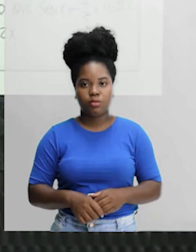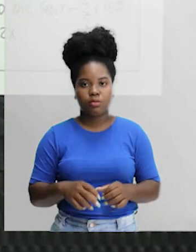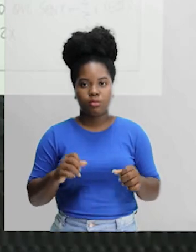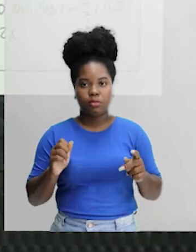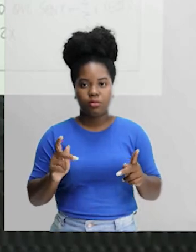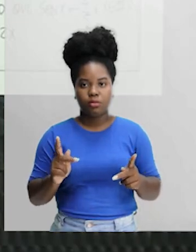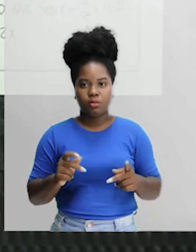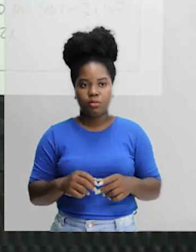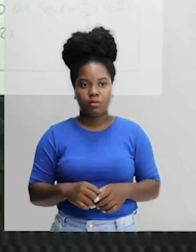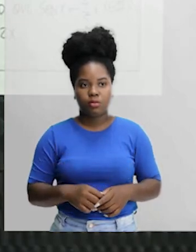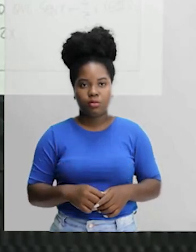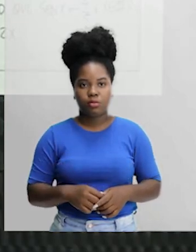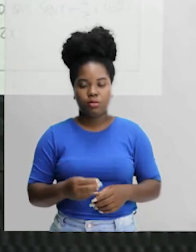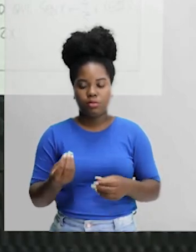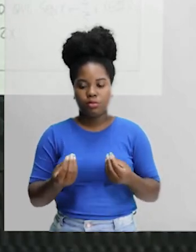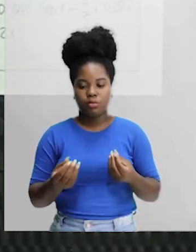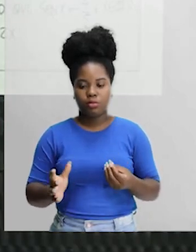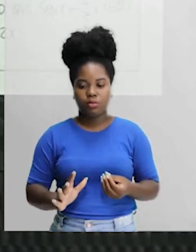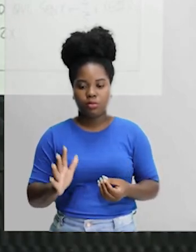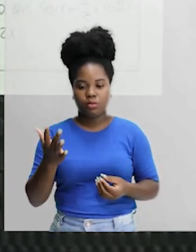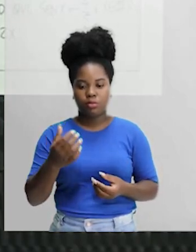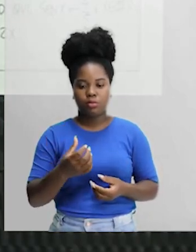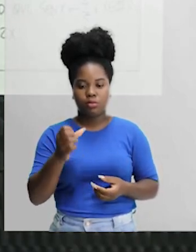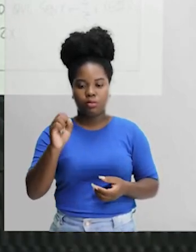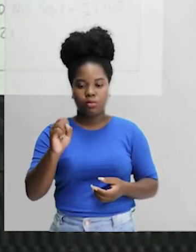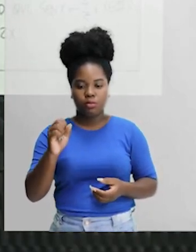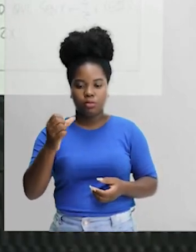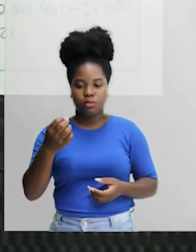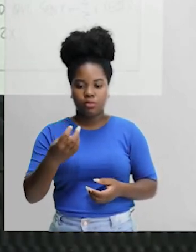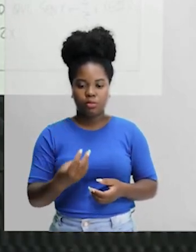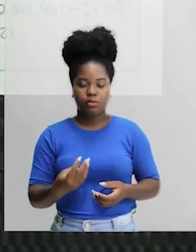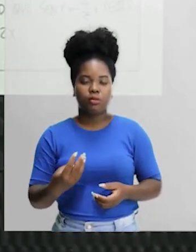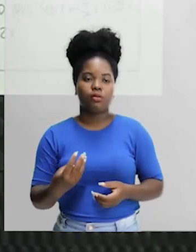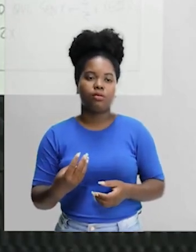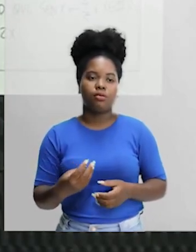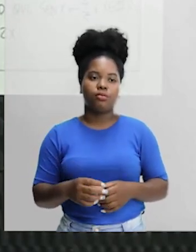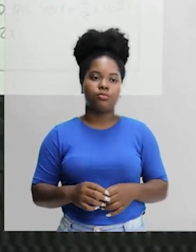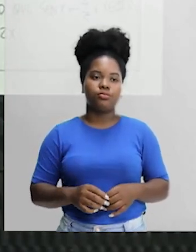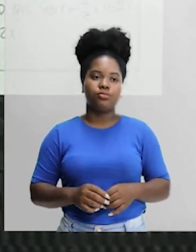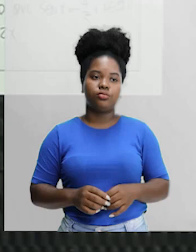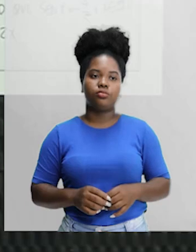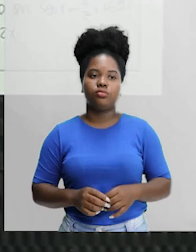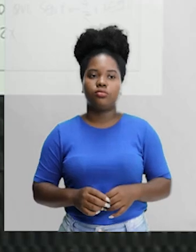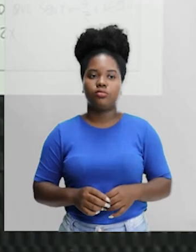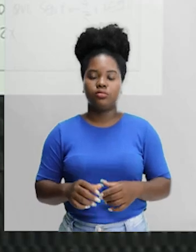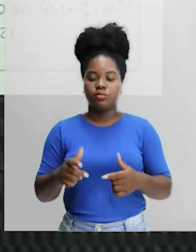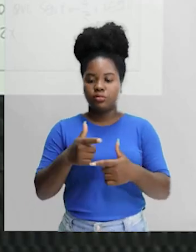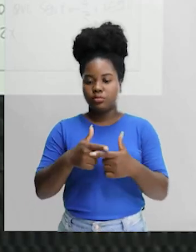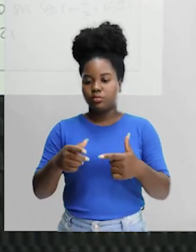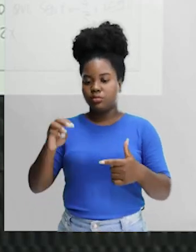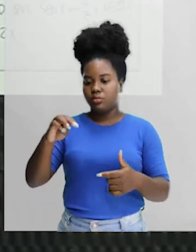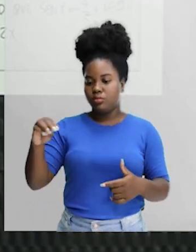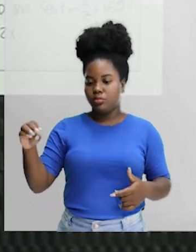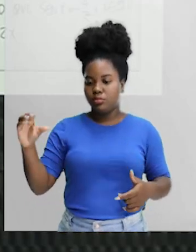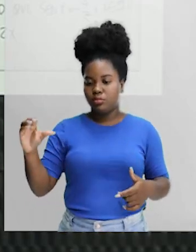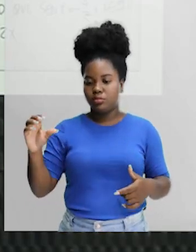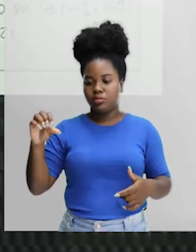Certinho? Então, vamos lá. 8/3. Que você tira o mínimo, né, que é